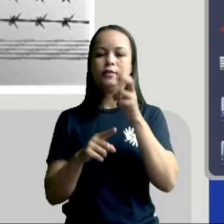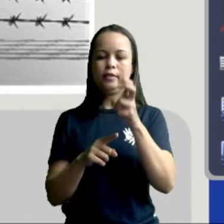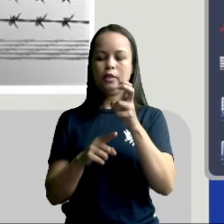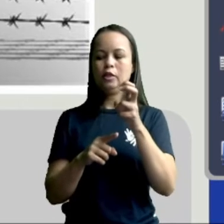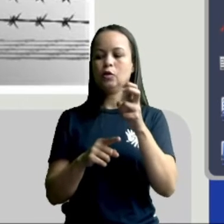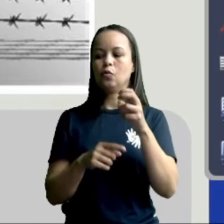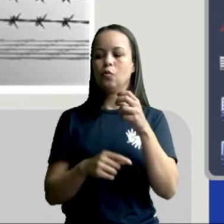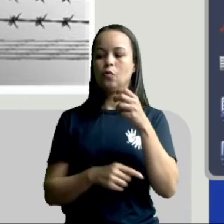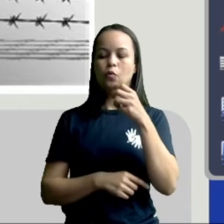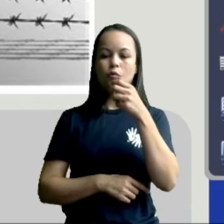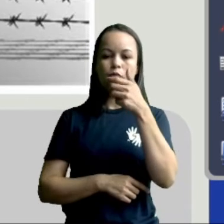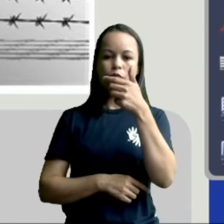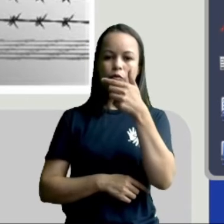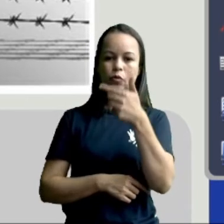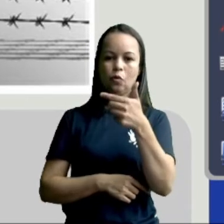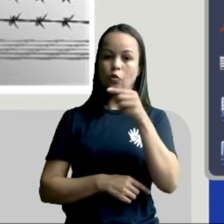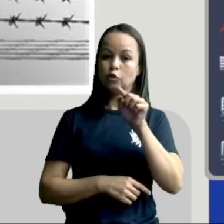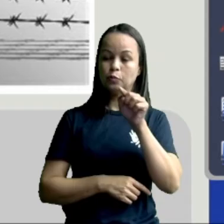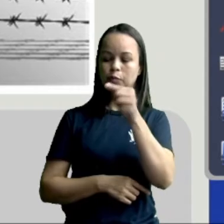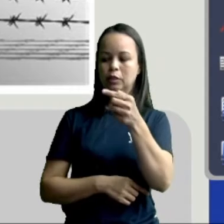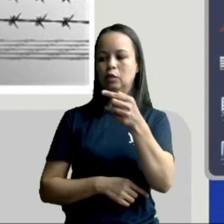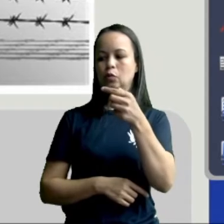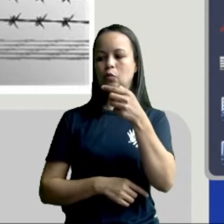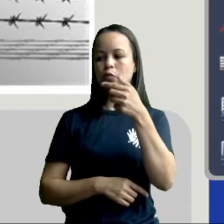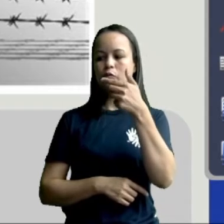2.230 metros de arame.